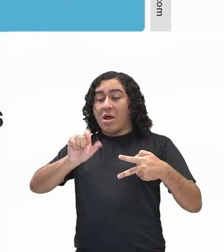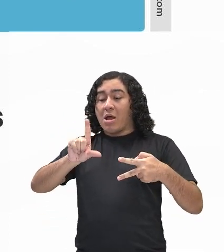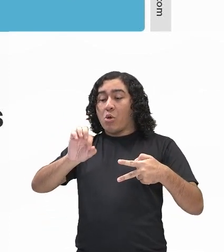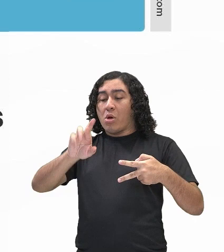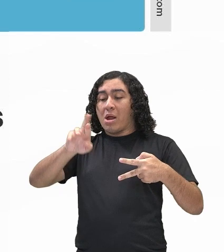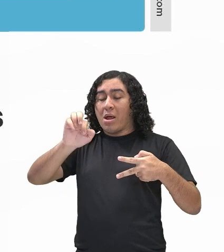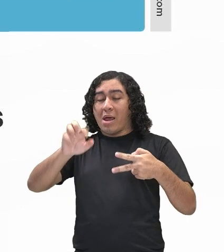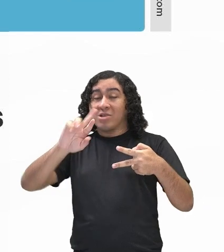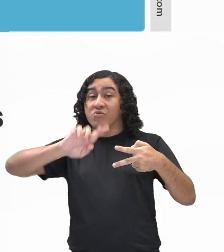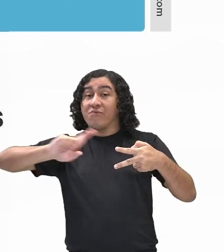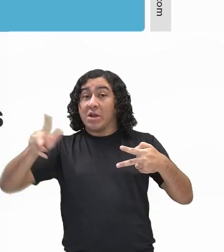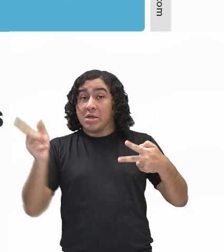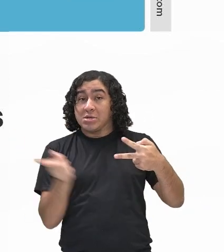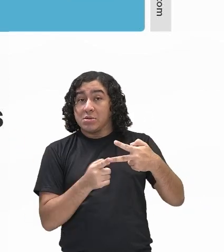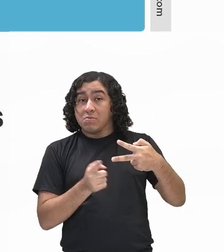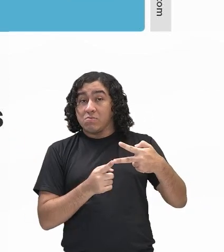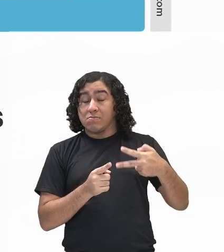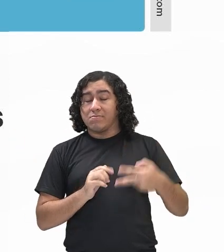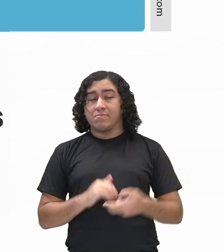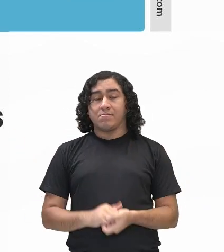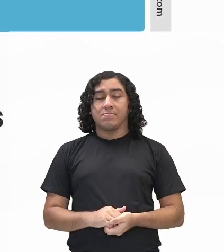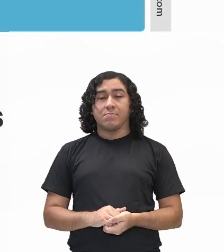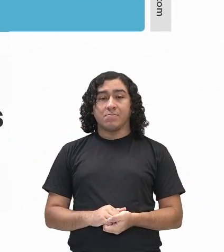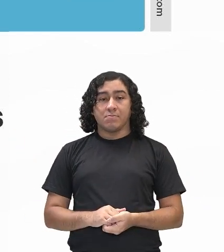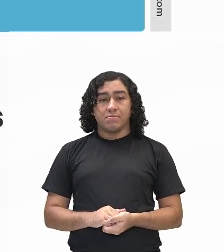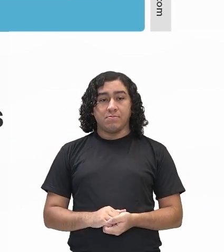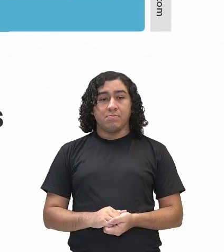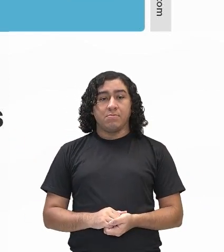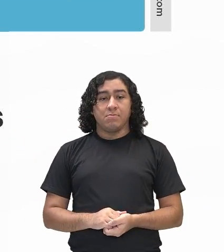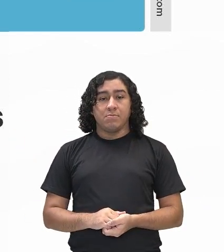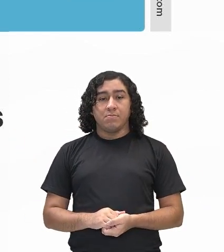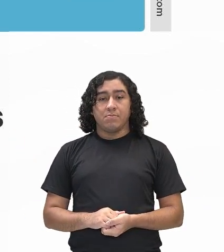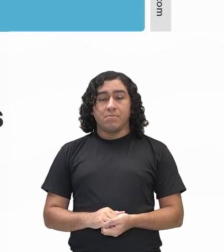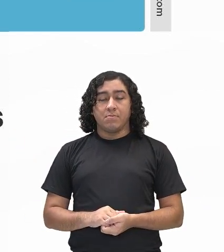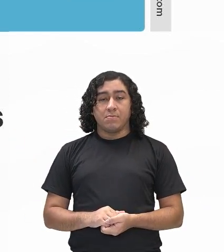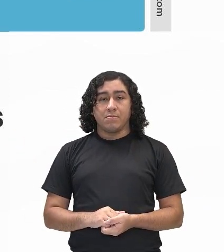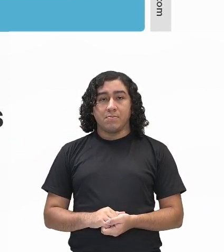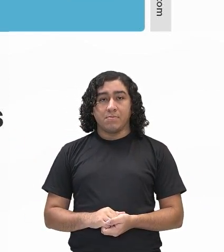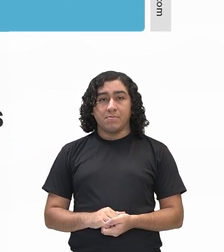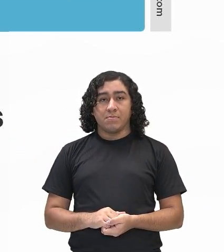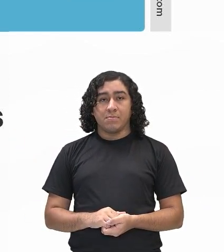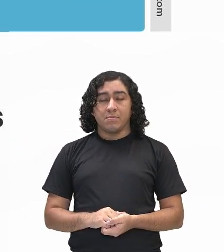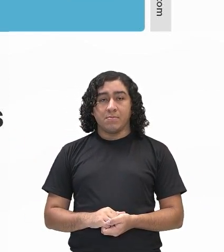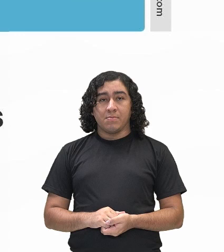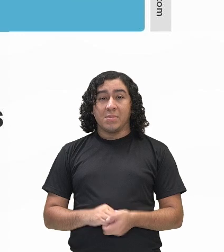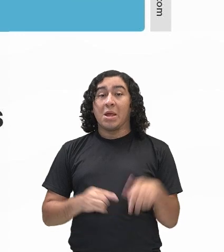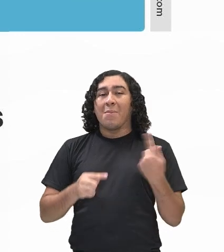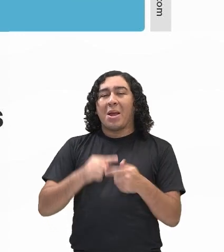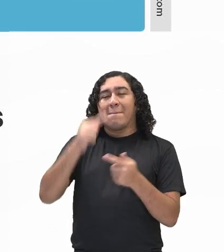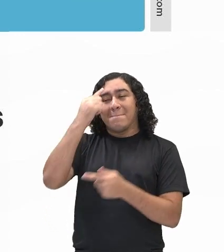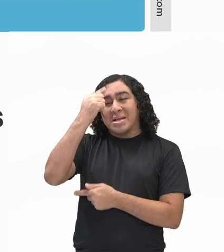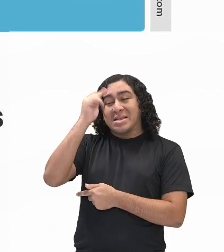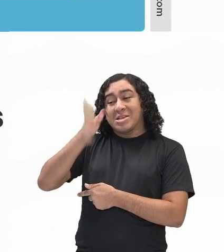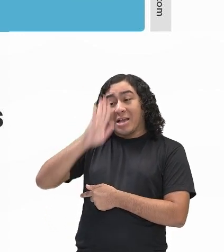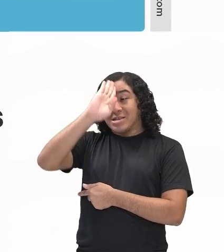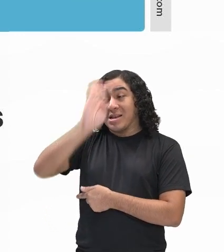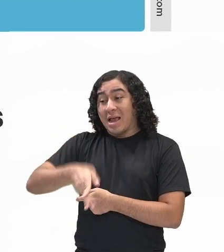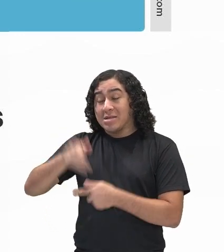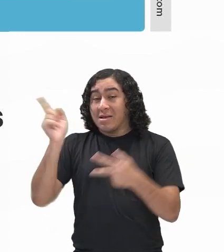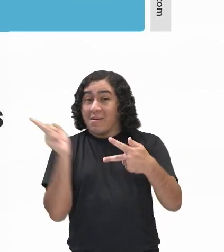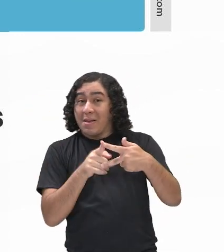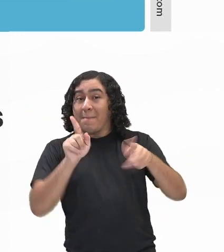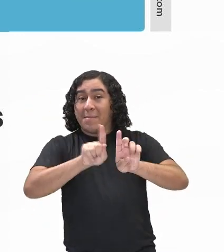valorizar. Essa questão aqui leva a gente inconscientemente a pensar em valorizar. Mas não